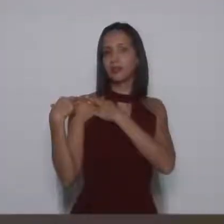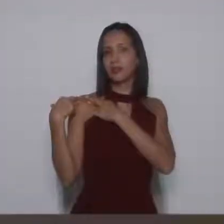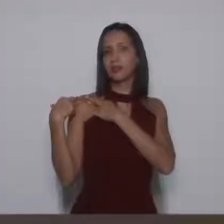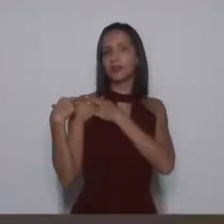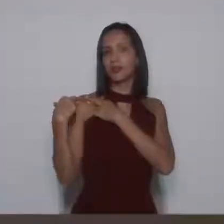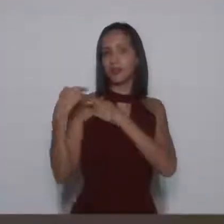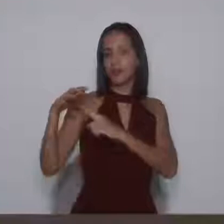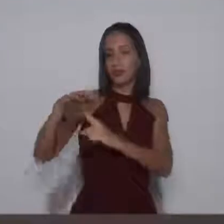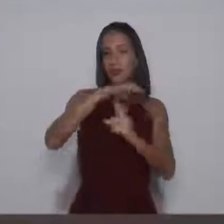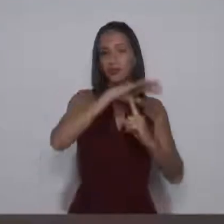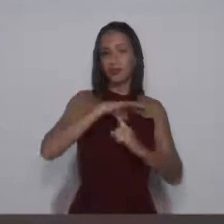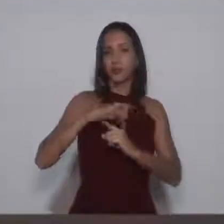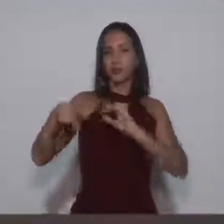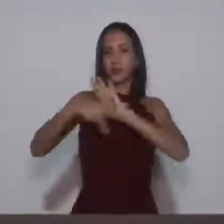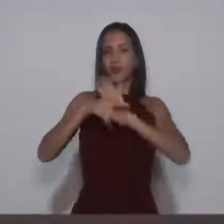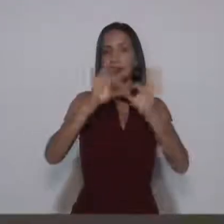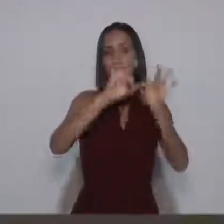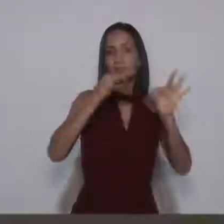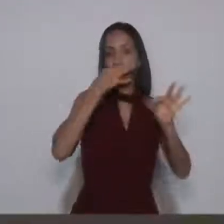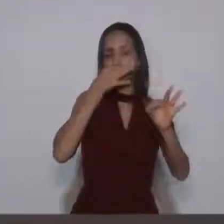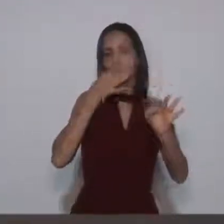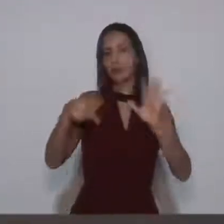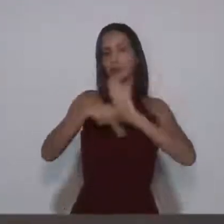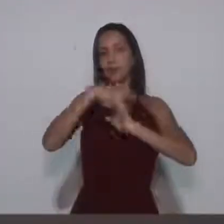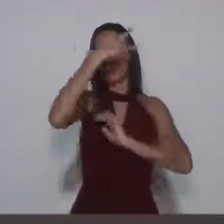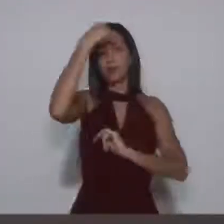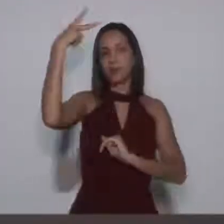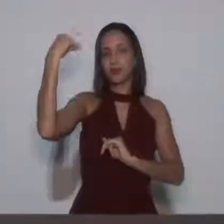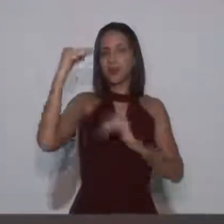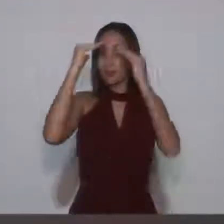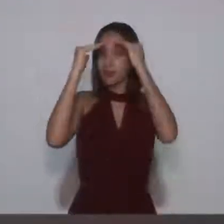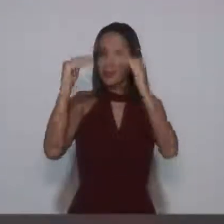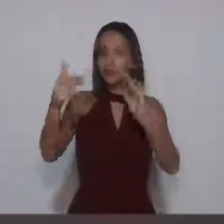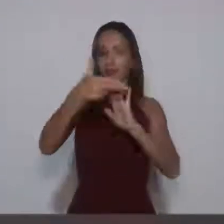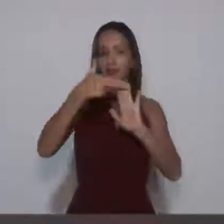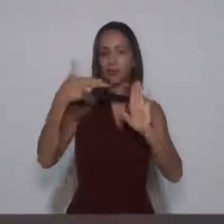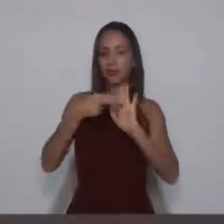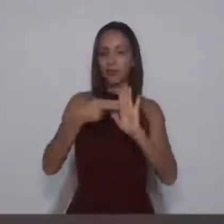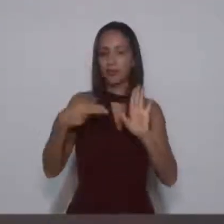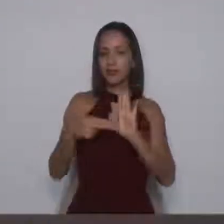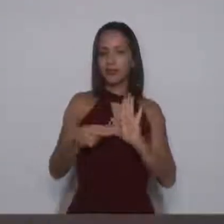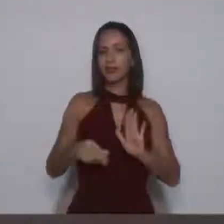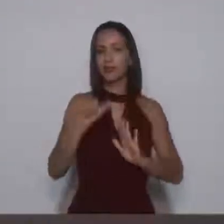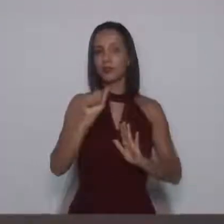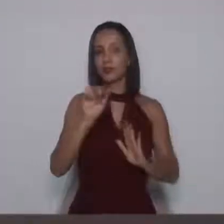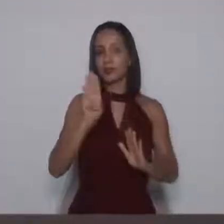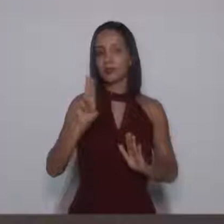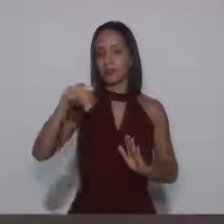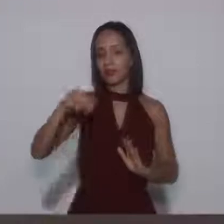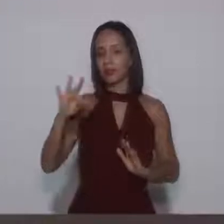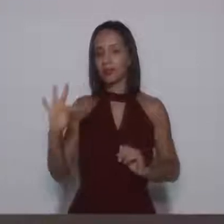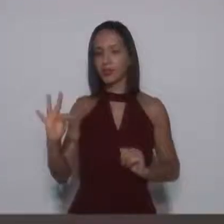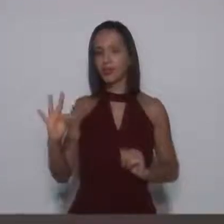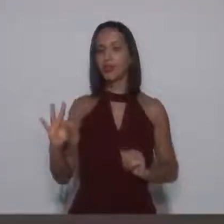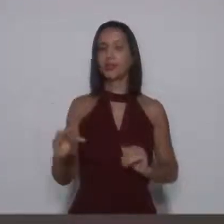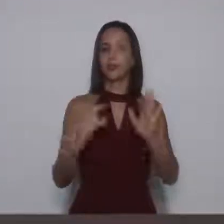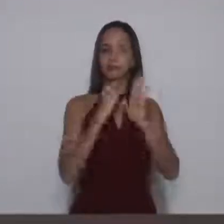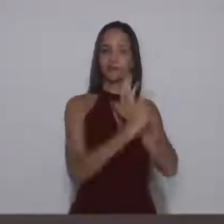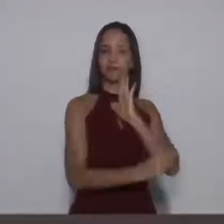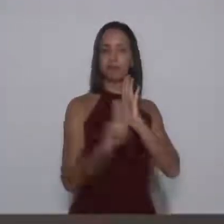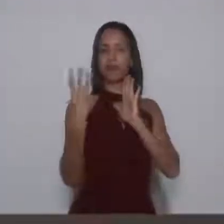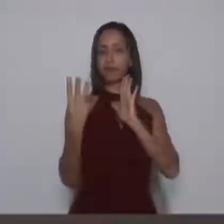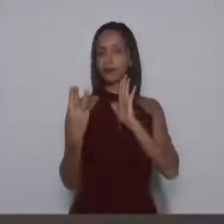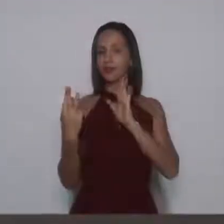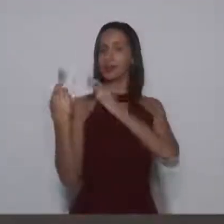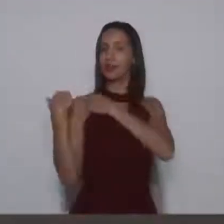Parque Municipal da festa, que é o próprio prefeito, seguir as normas brasileiras da ABNT. Item 3, o compromissário fica